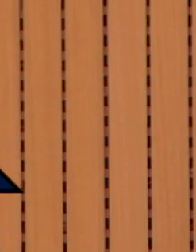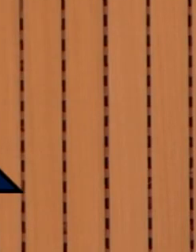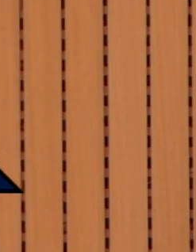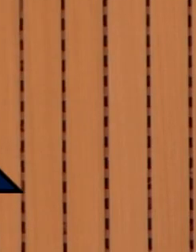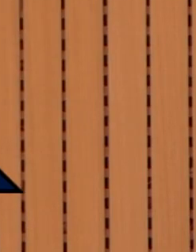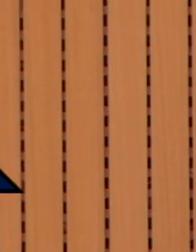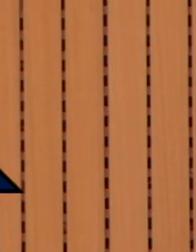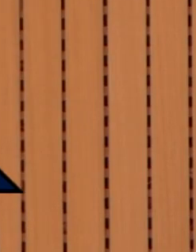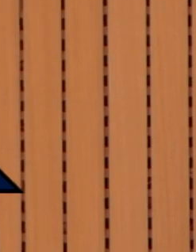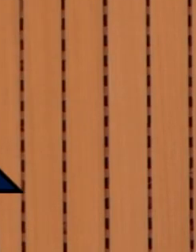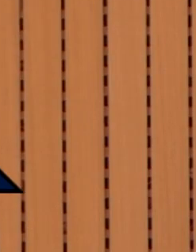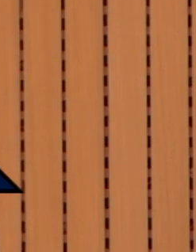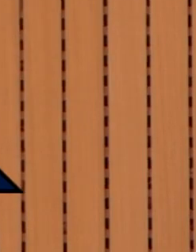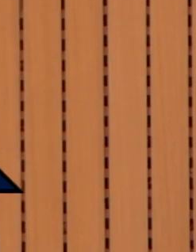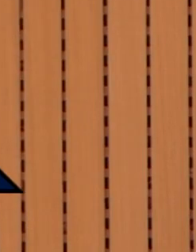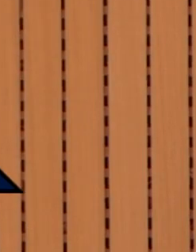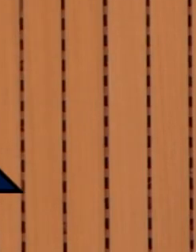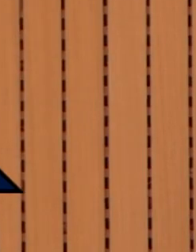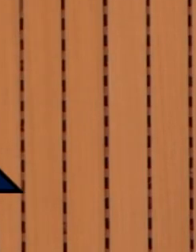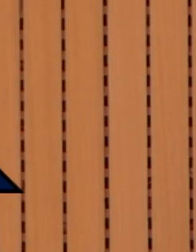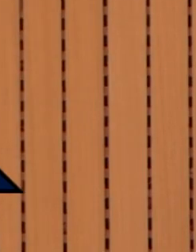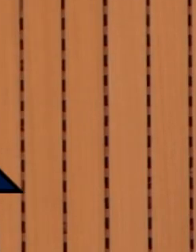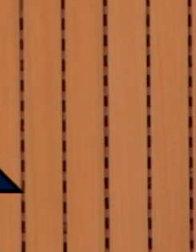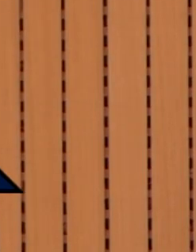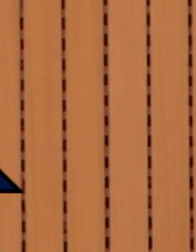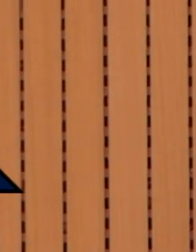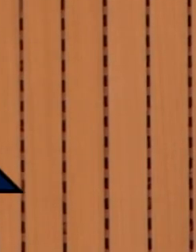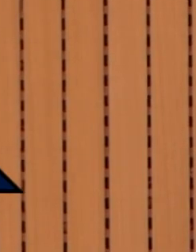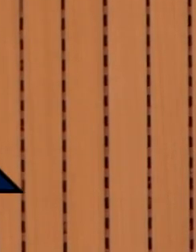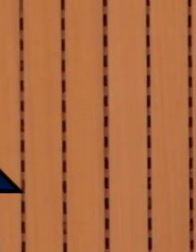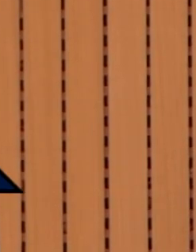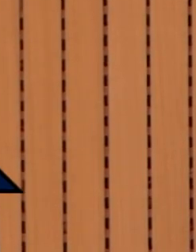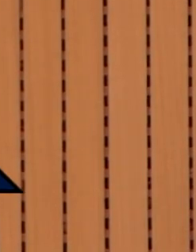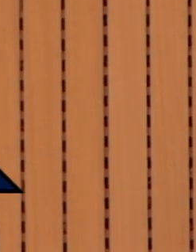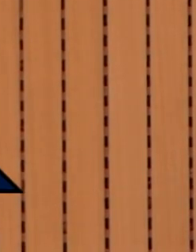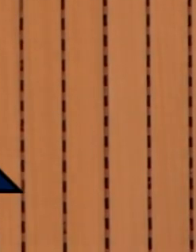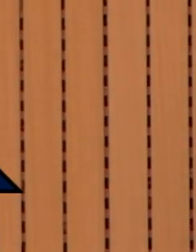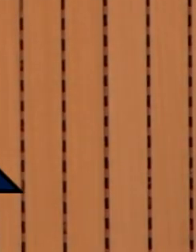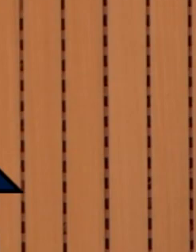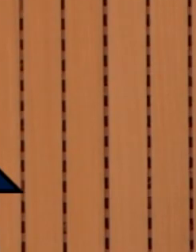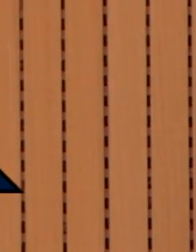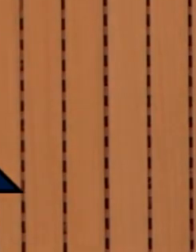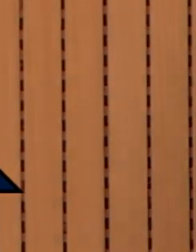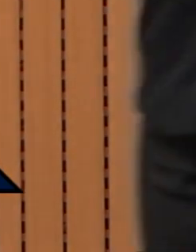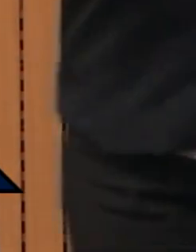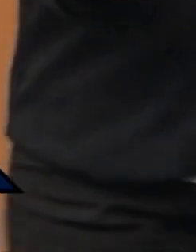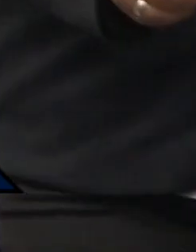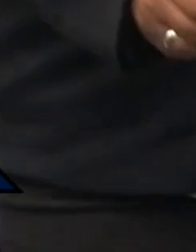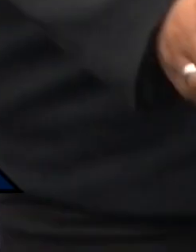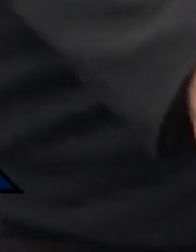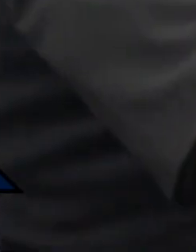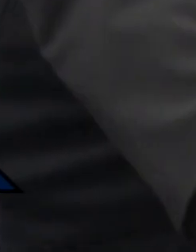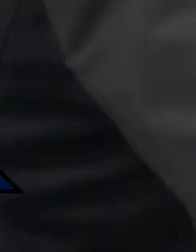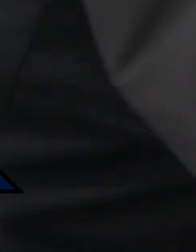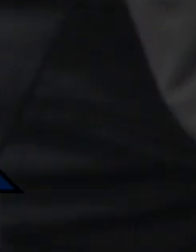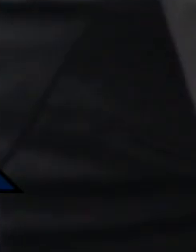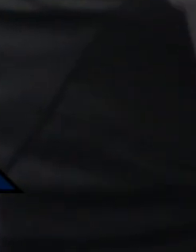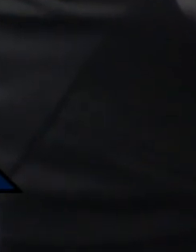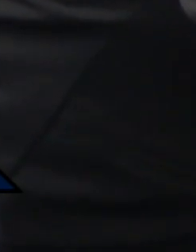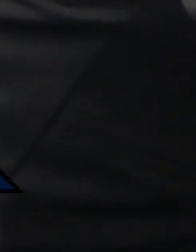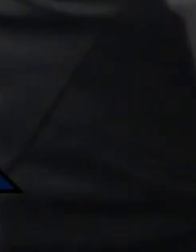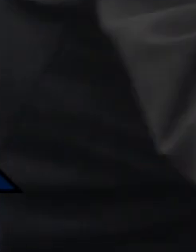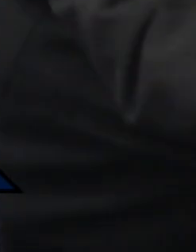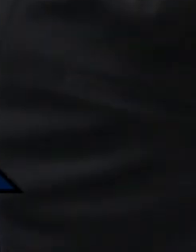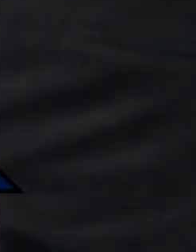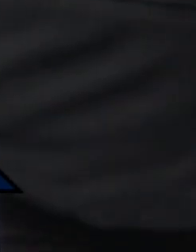ser colocado, então, né, a gente fica meio preocupado apenas com esse modus operandi, né? Não sou contra, eu